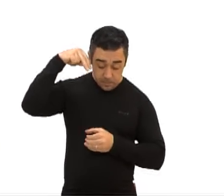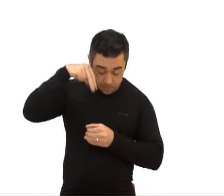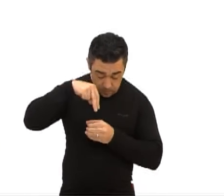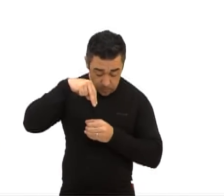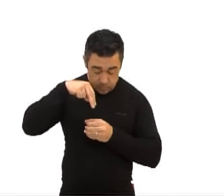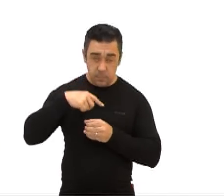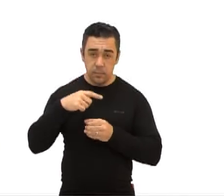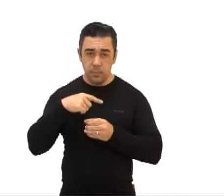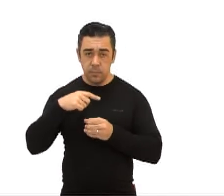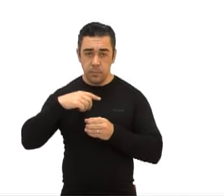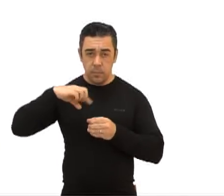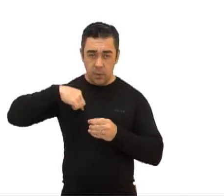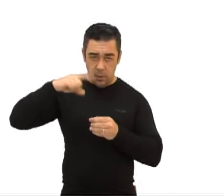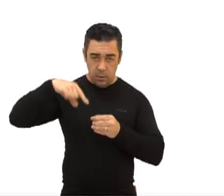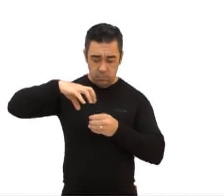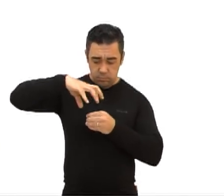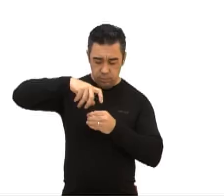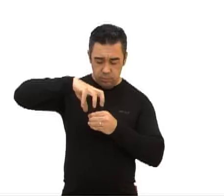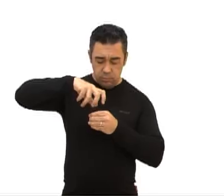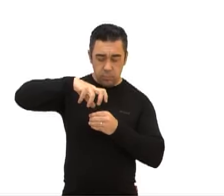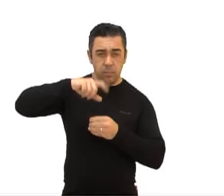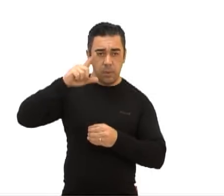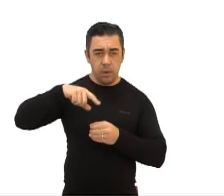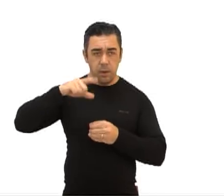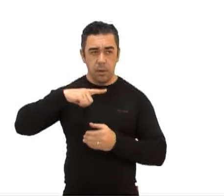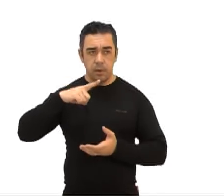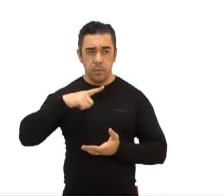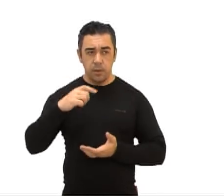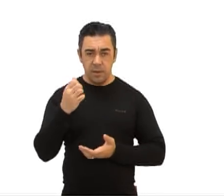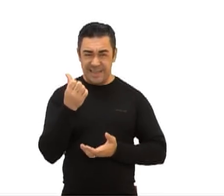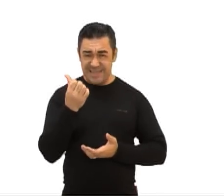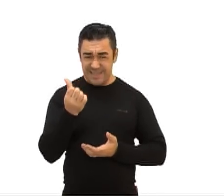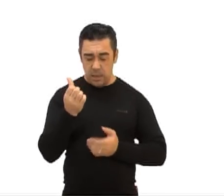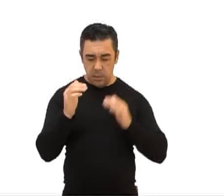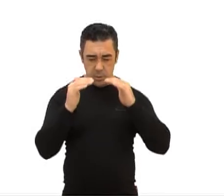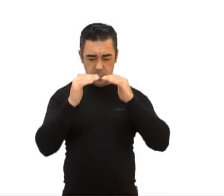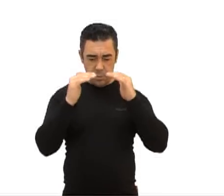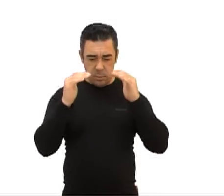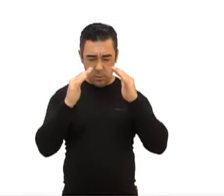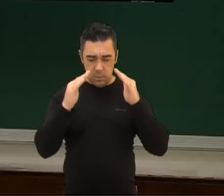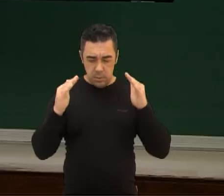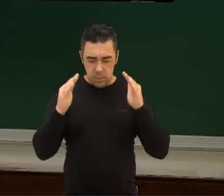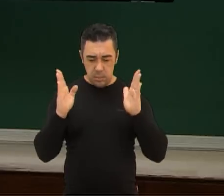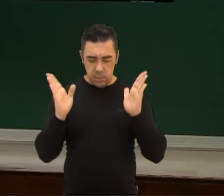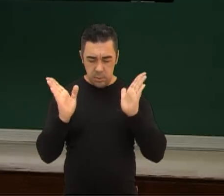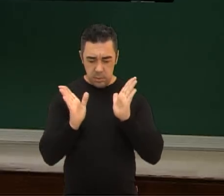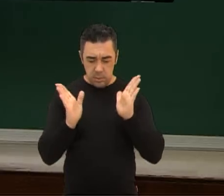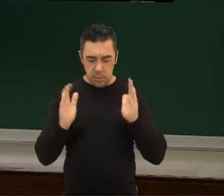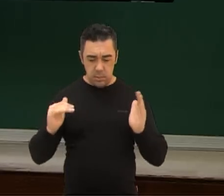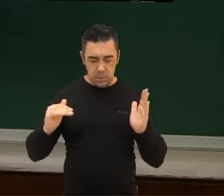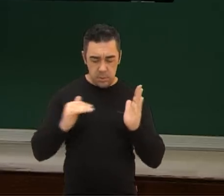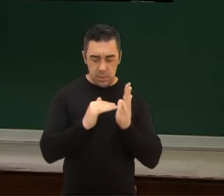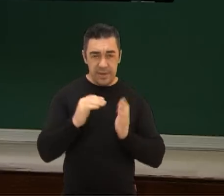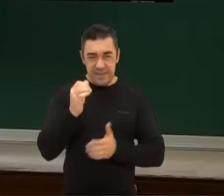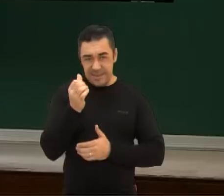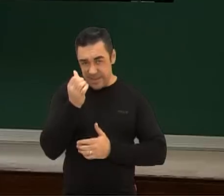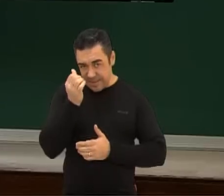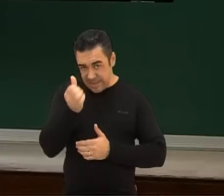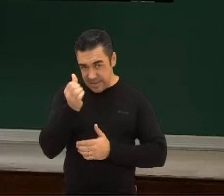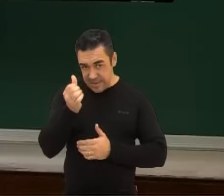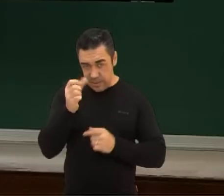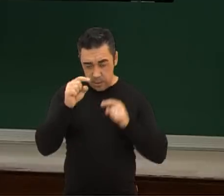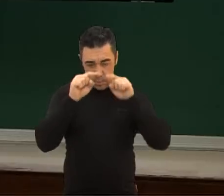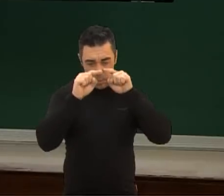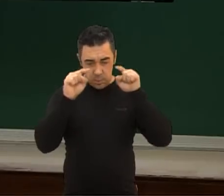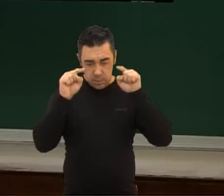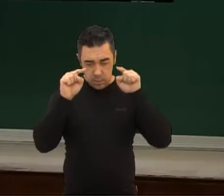a cabeça de um parafuso tem a forma de um hexágono. O que é um hexágono? Que tem um polígono de